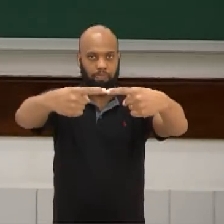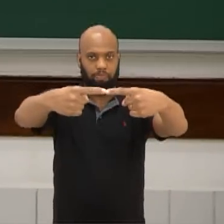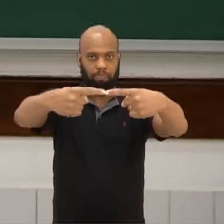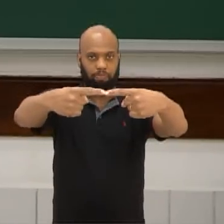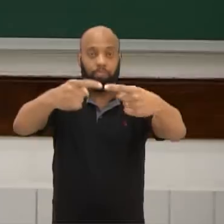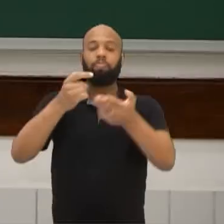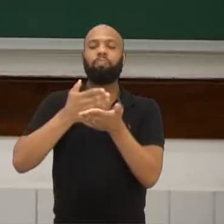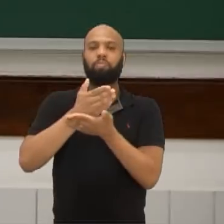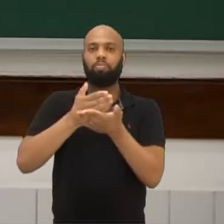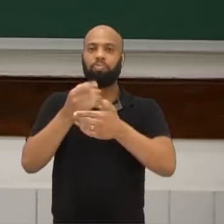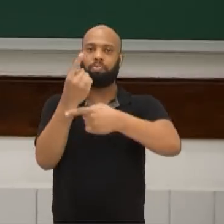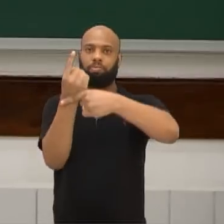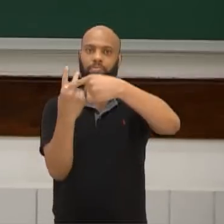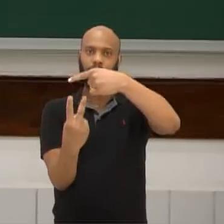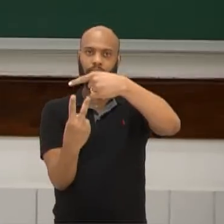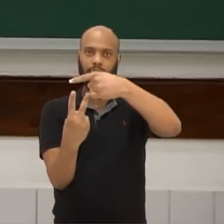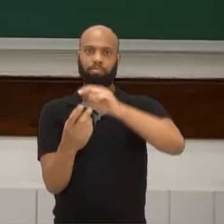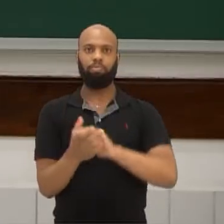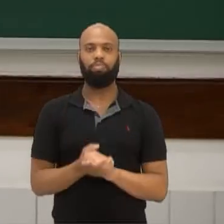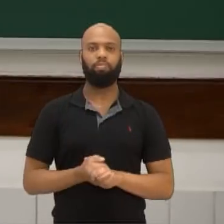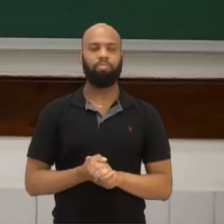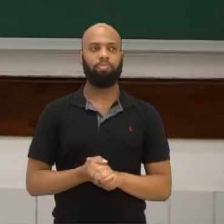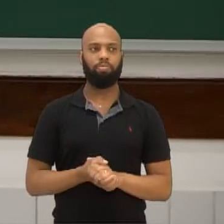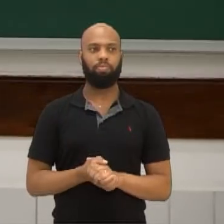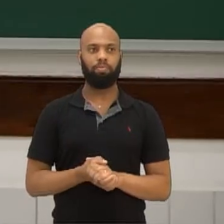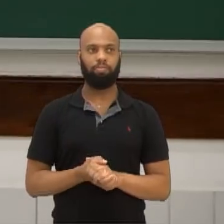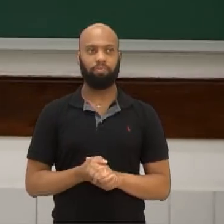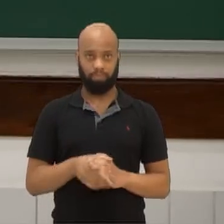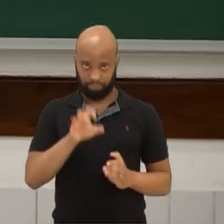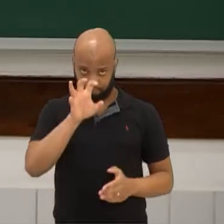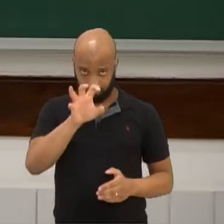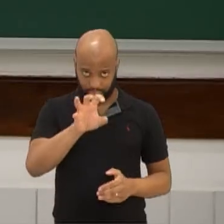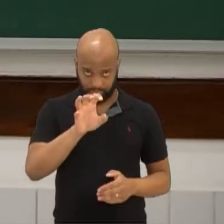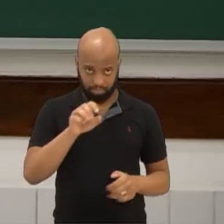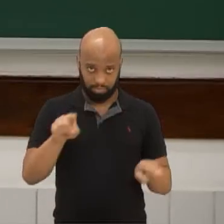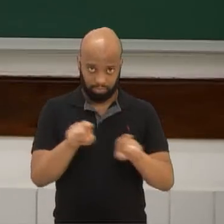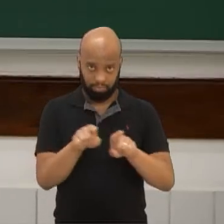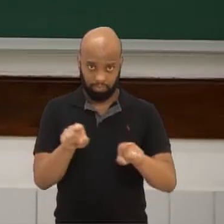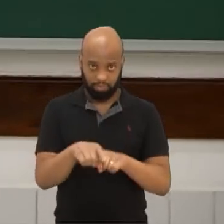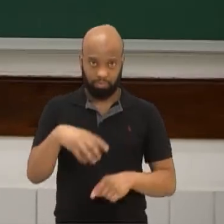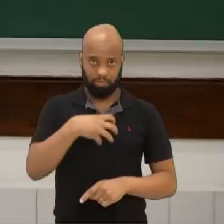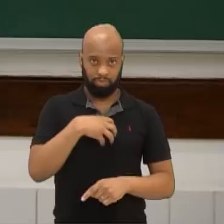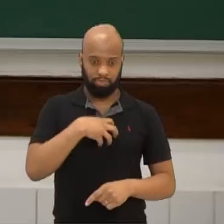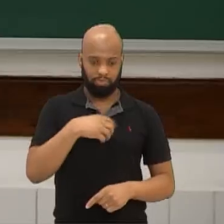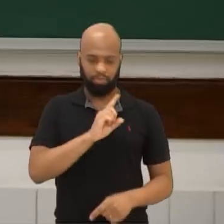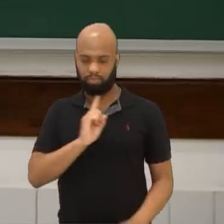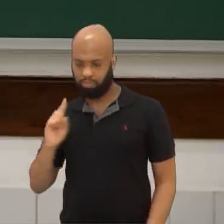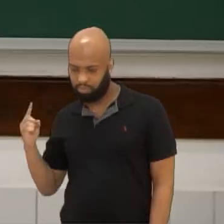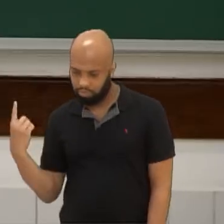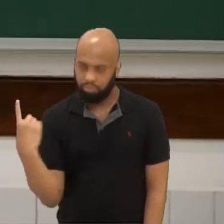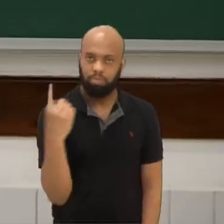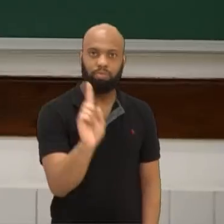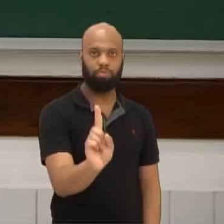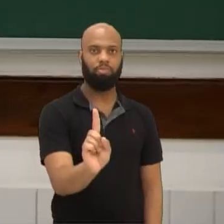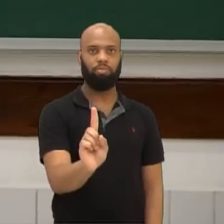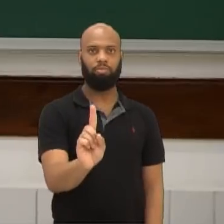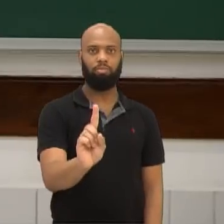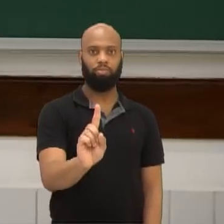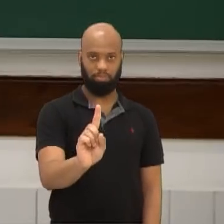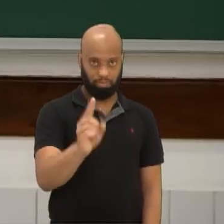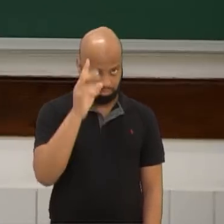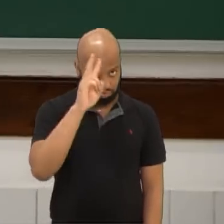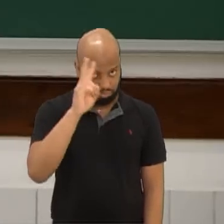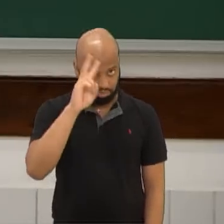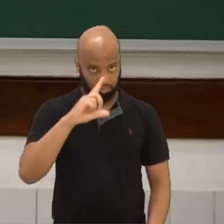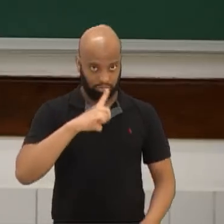volta. Percebam essa abertura. Não foi a mesma coisa que vocês fizeram em frente da TV ou em frente do celular? Não deram meia volta? Então é